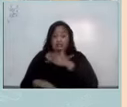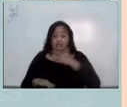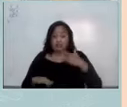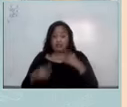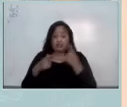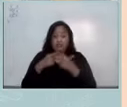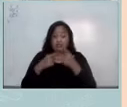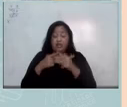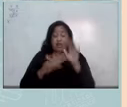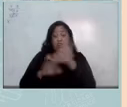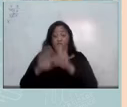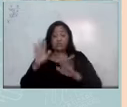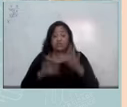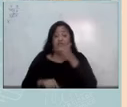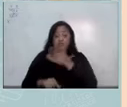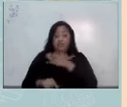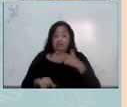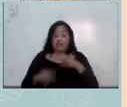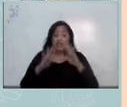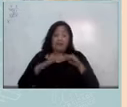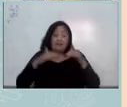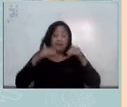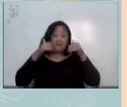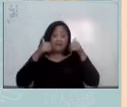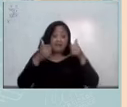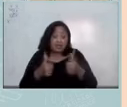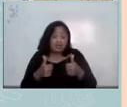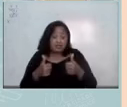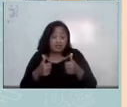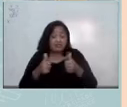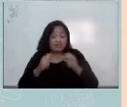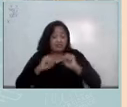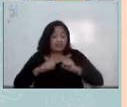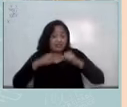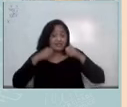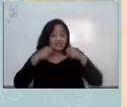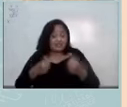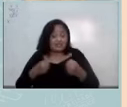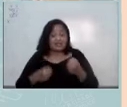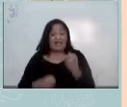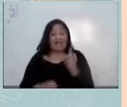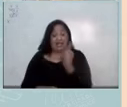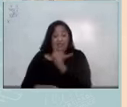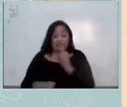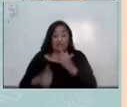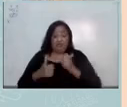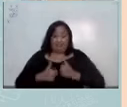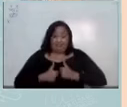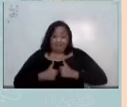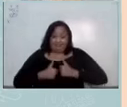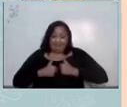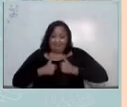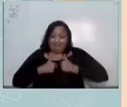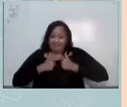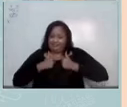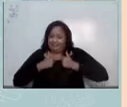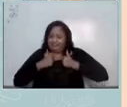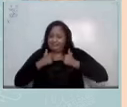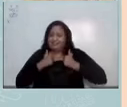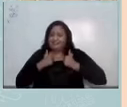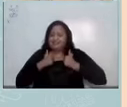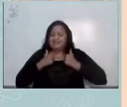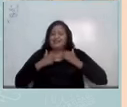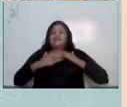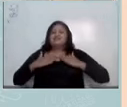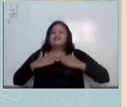cuidado com a nossa saúde é a melhor maneira que a gente tem de fortalecer a nossa imunidade. E uma imunidade fortalecida é importantíssima, né,